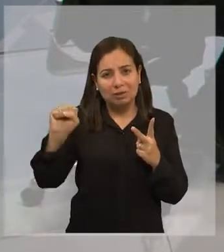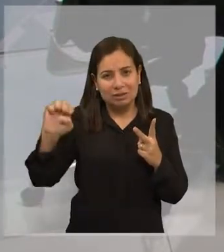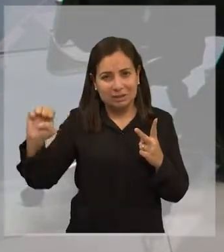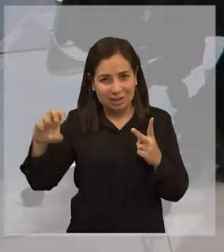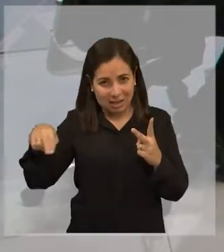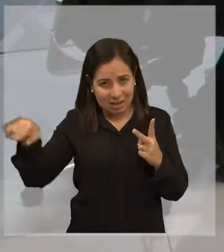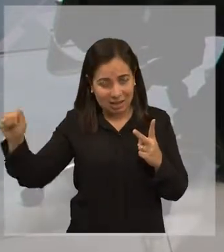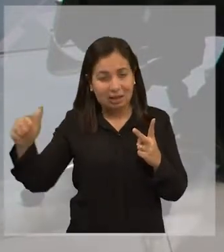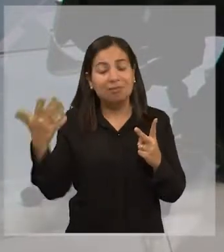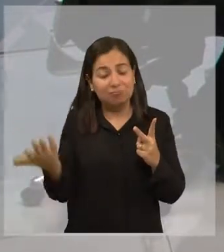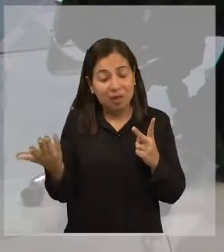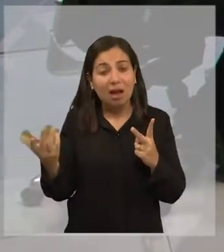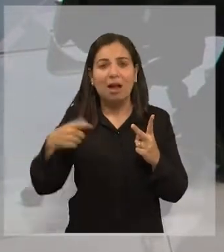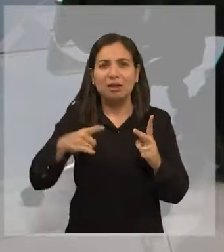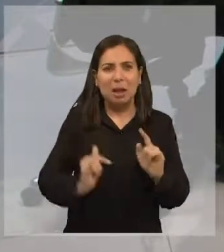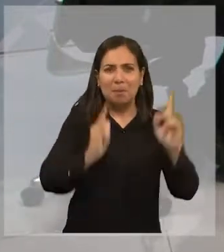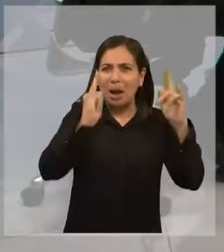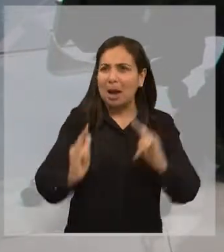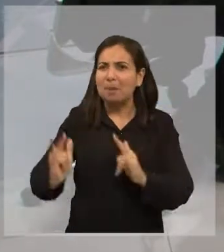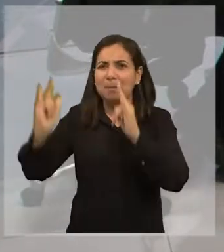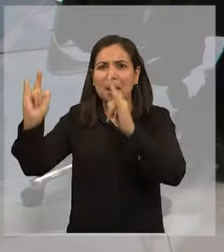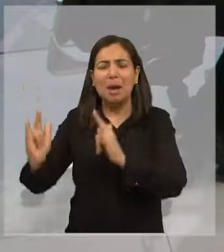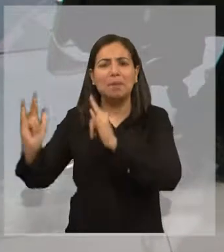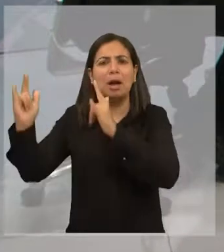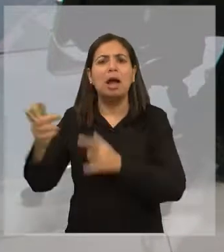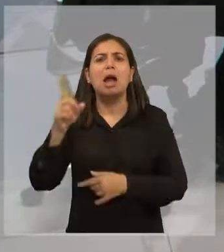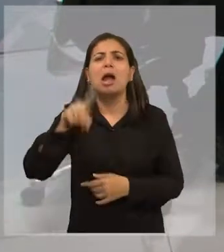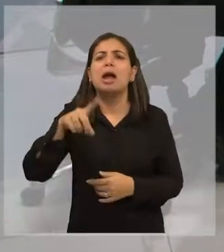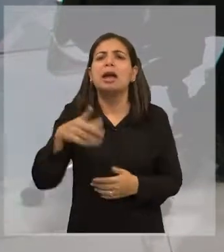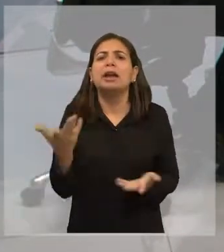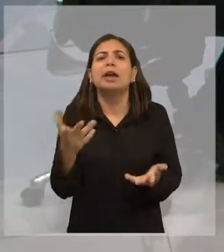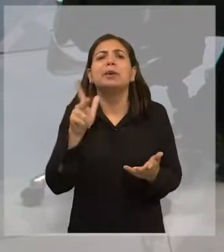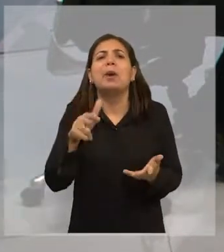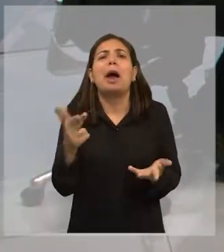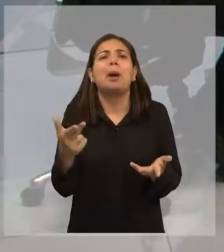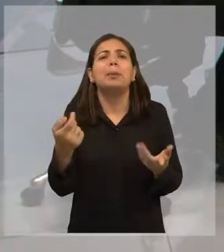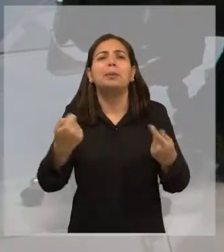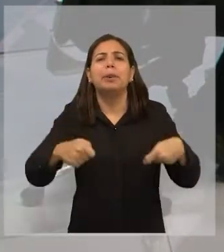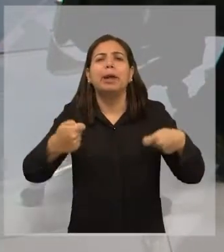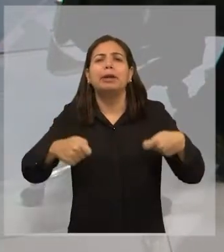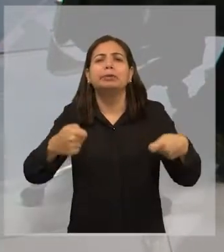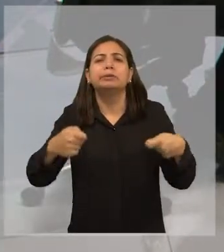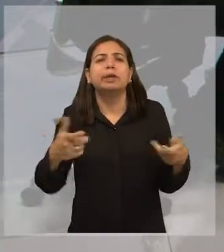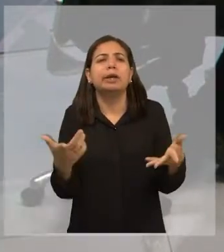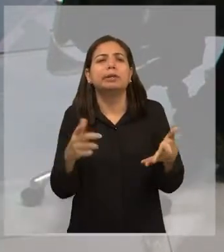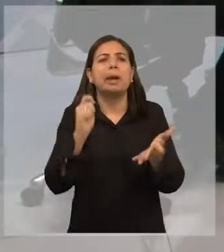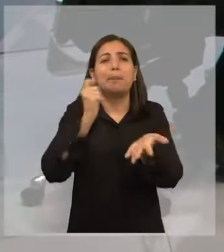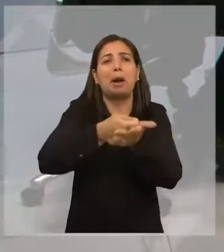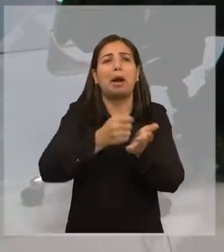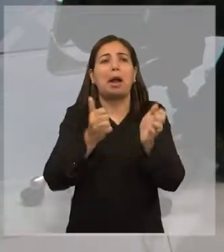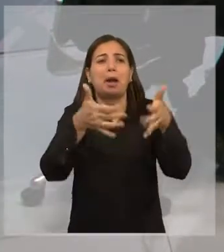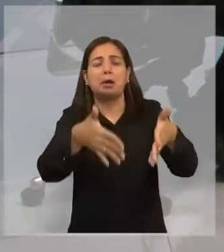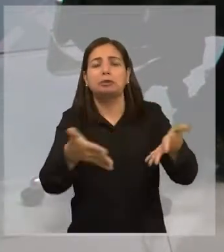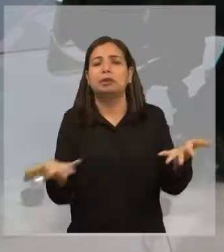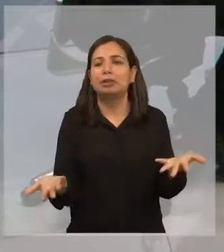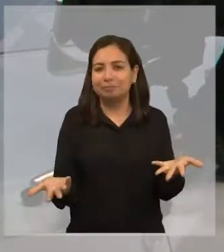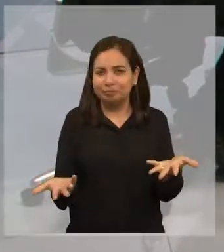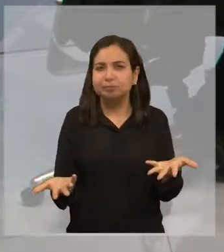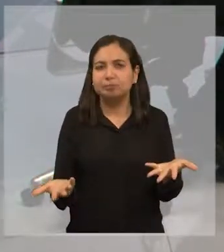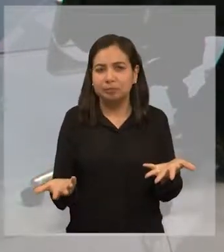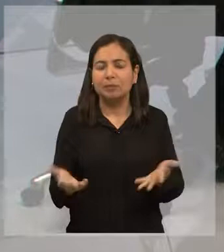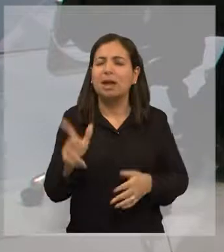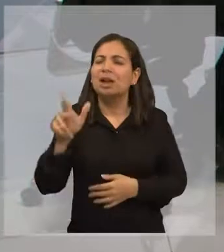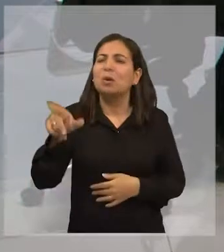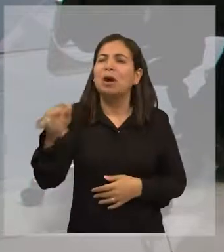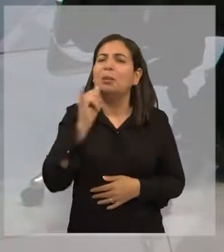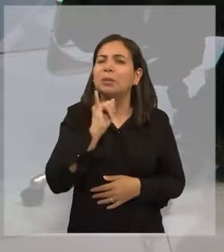foram construídos prédios que eram apenas uma desculpa para se gastar os recursos. Para assaltar o dinheiro. Aconteceu a mesma coisa nesses institutos